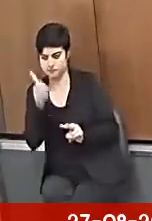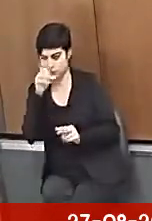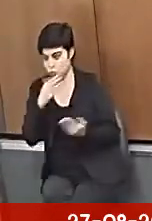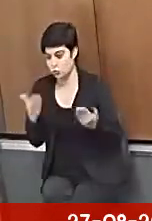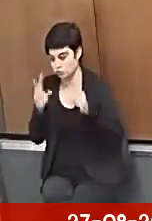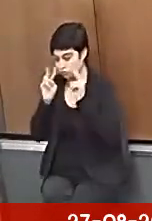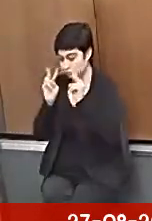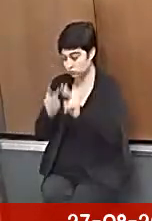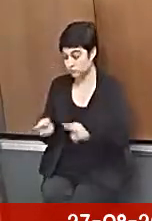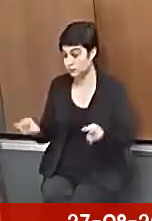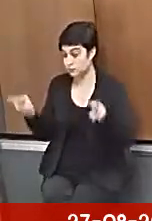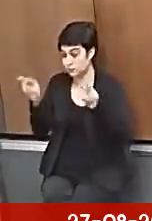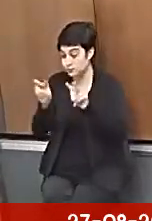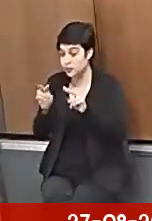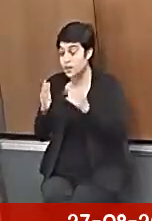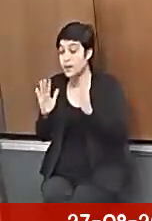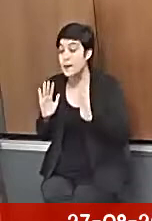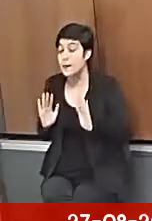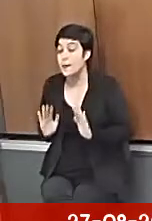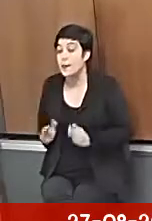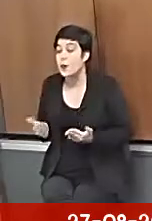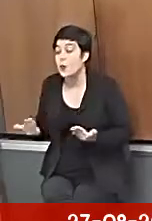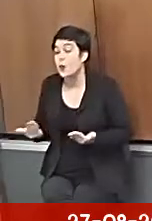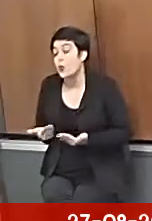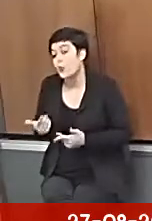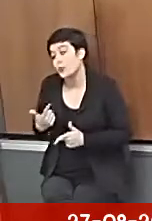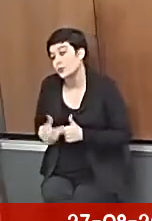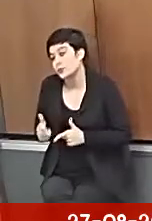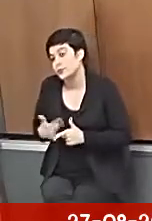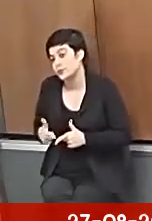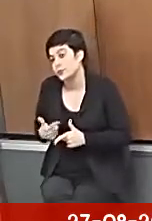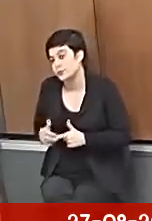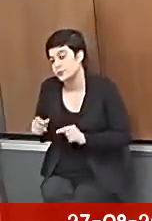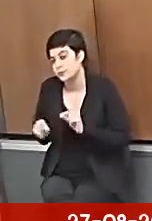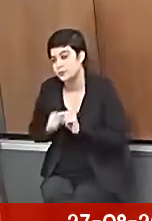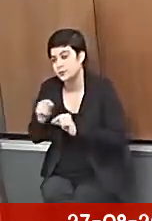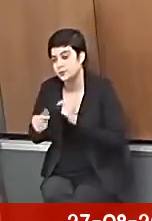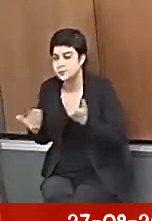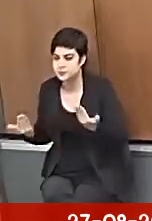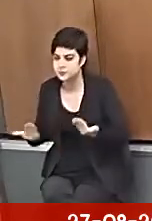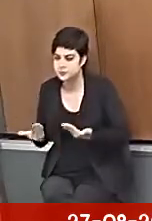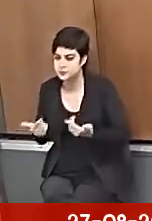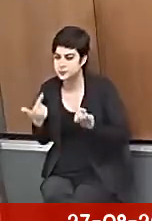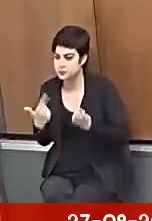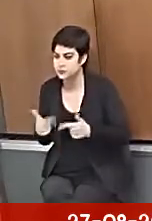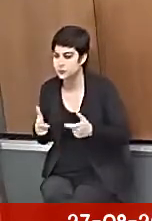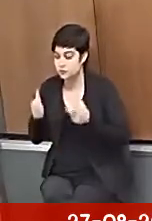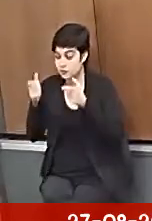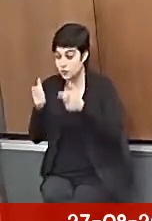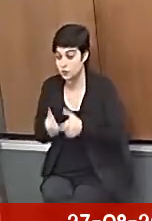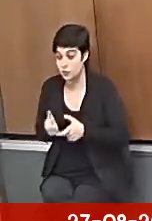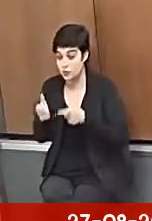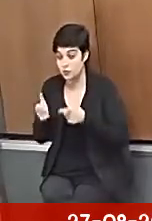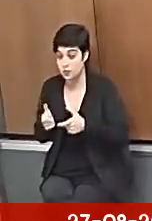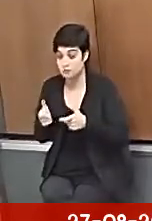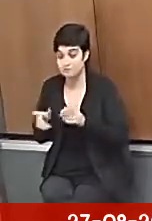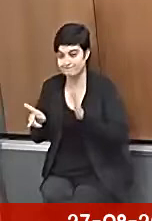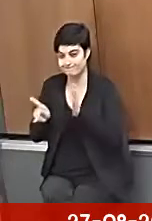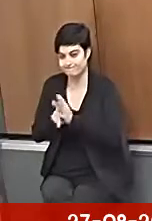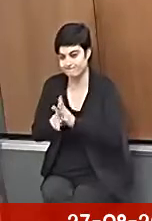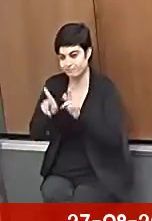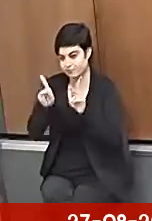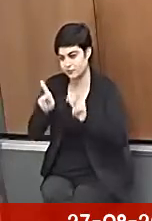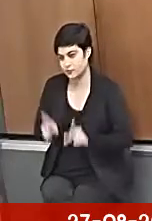visibilidade não é isso que acontece hoje nós não temos mais o espaço exclusivo para pessoas com